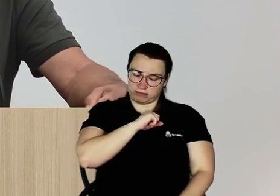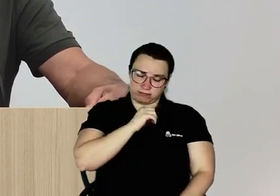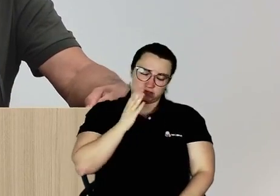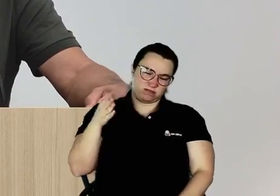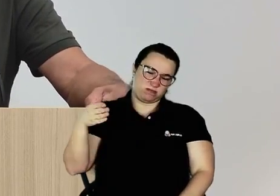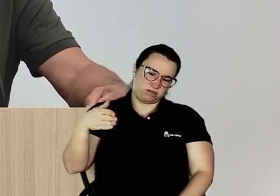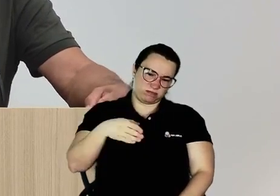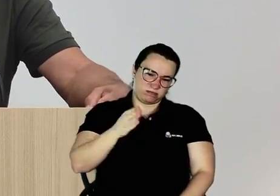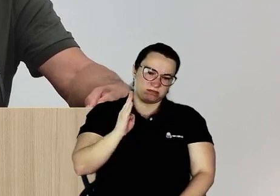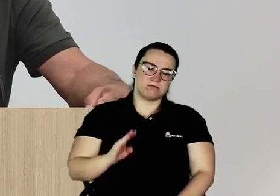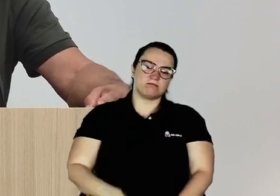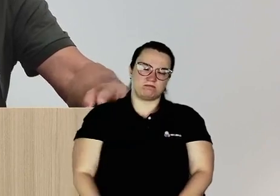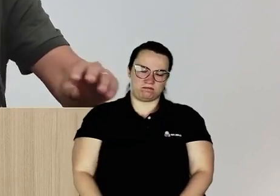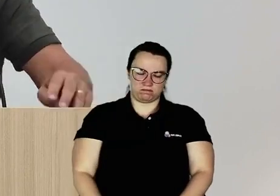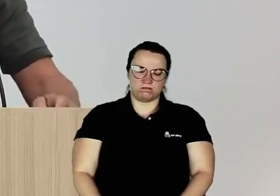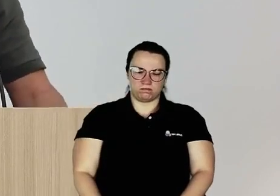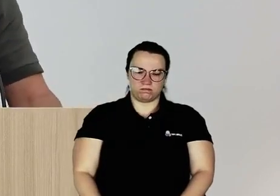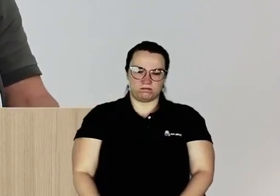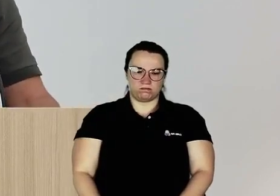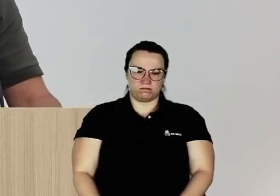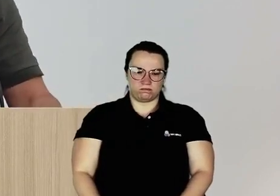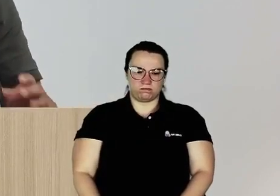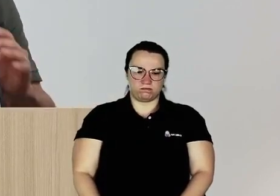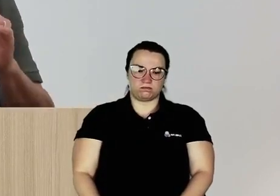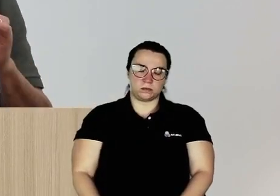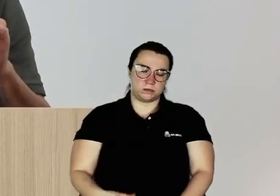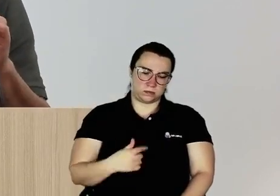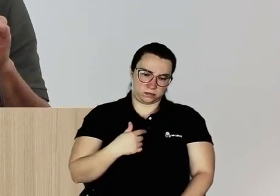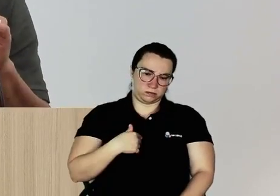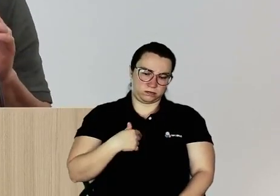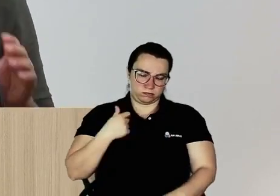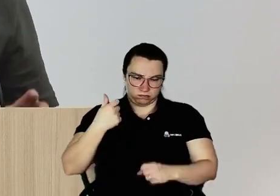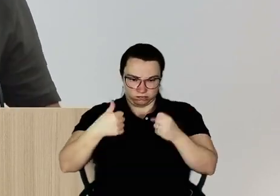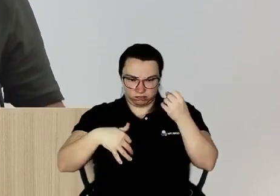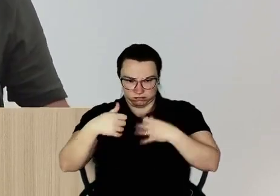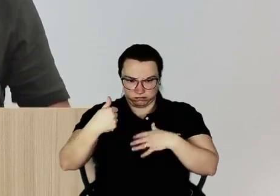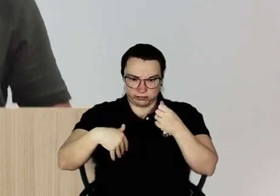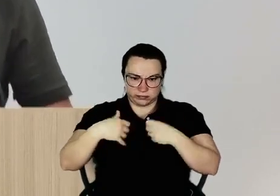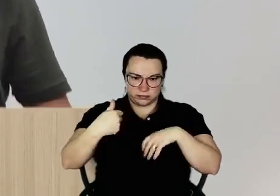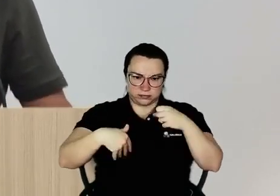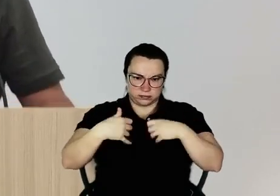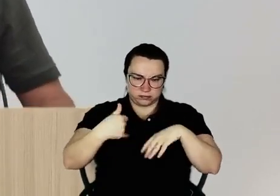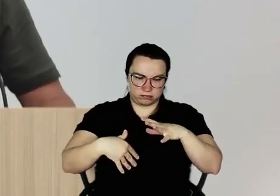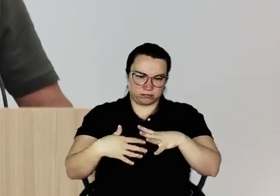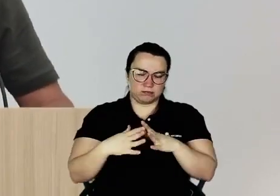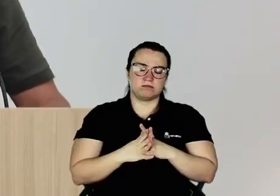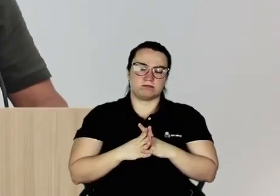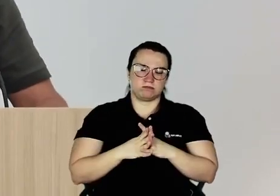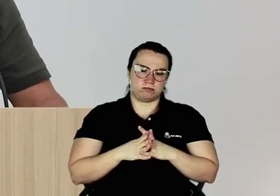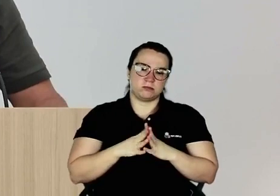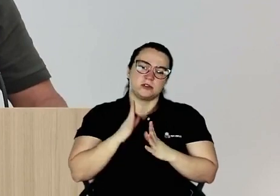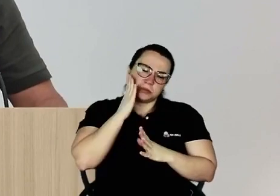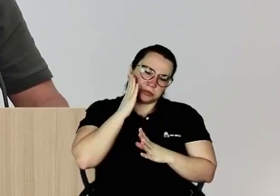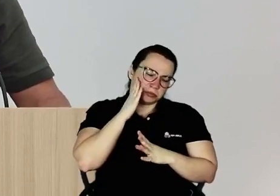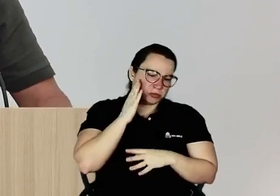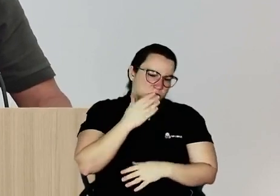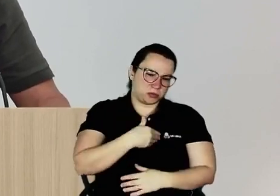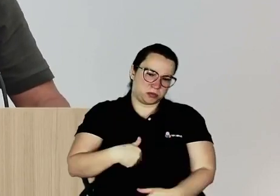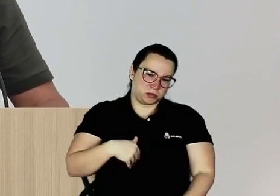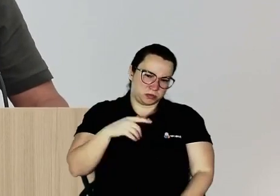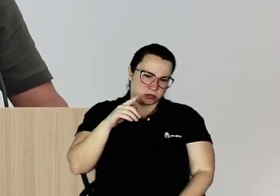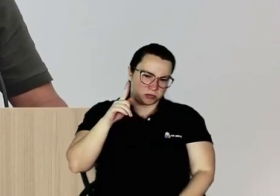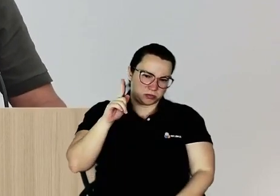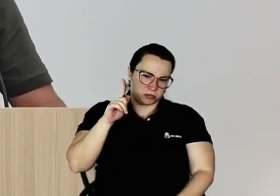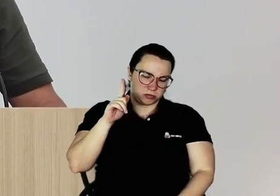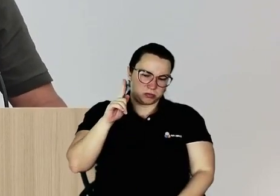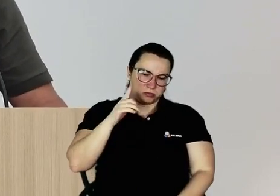até a minha fala, mesmo sabendo que isso nunca vai chegar aos ouvidos do governador do Estado do Paraná, mas que a